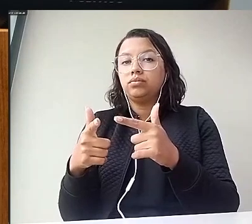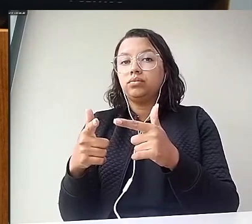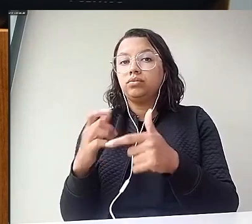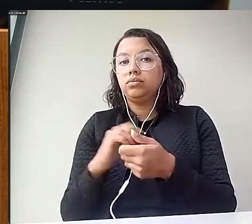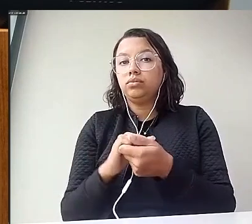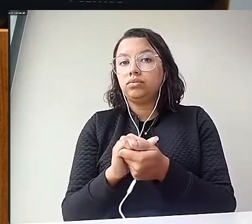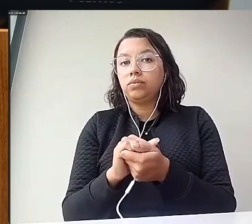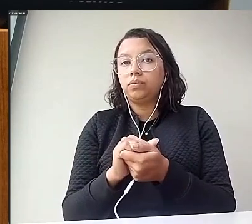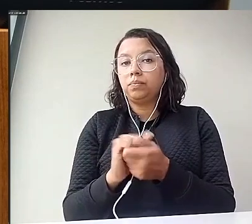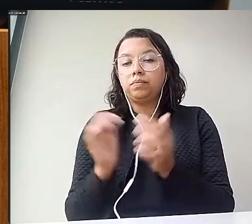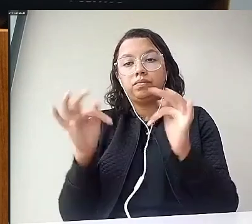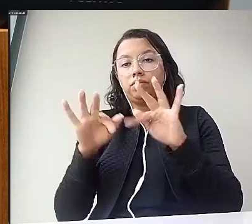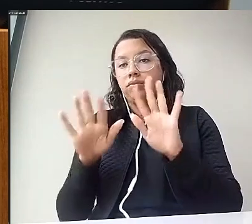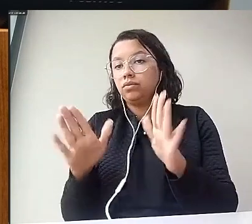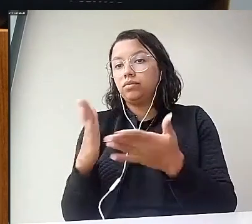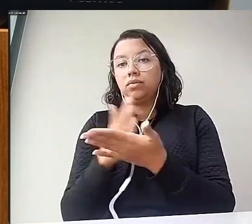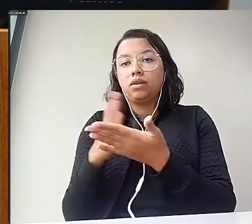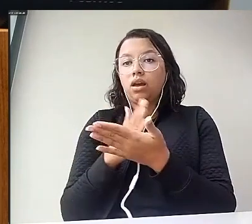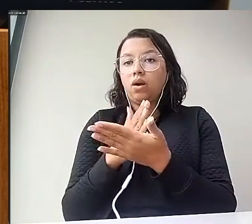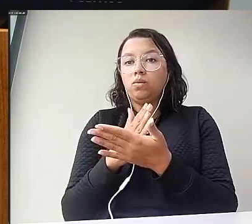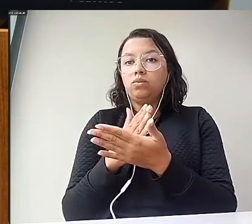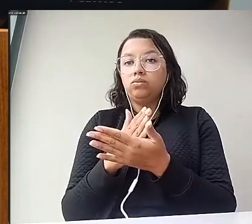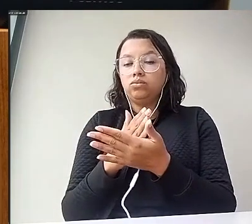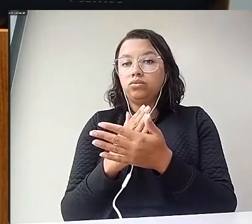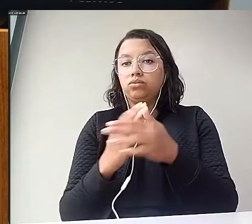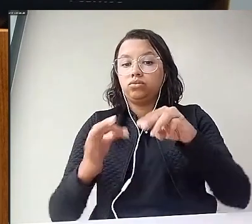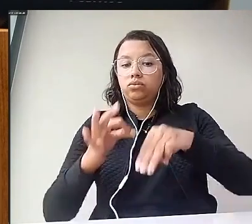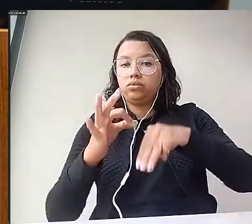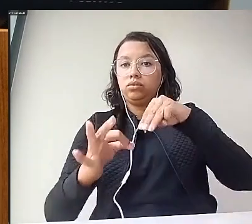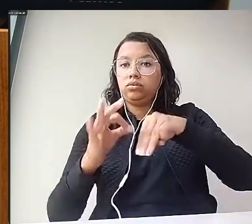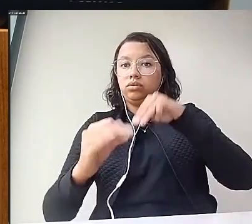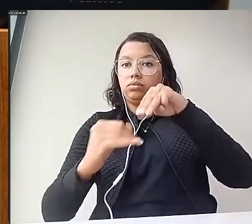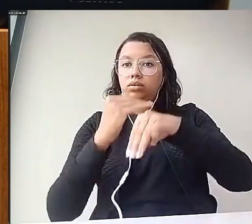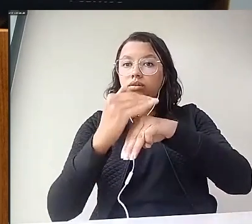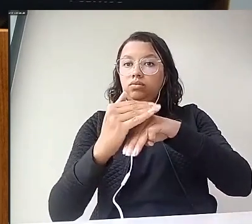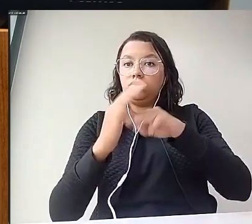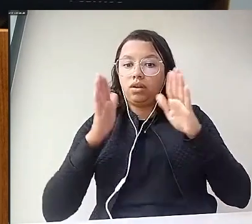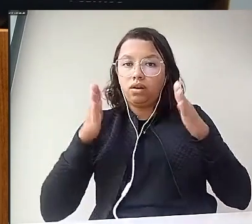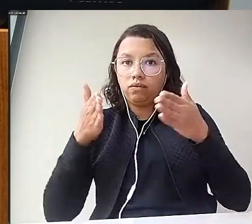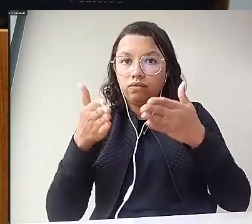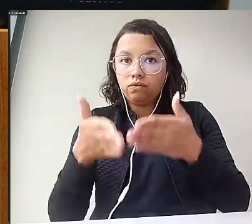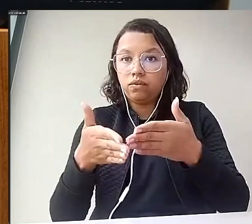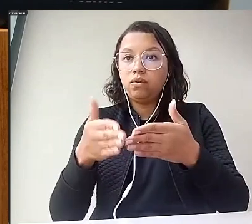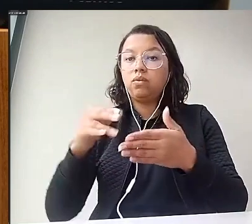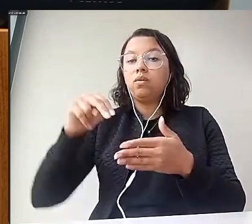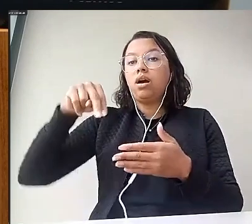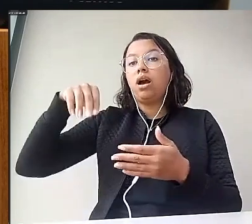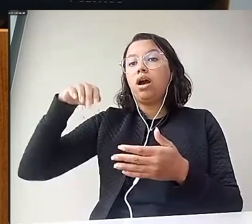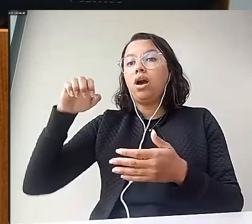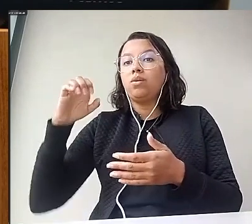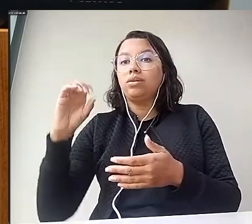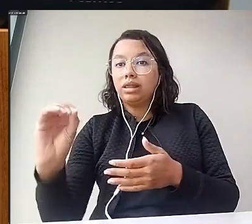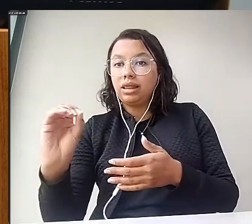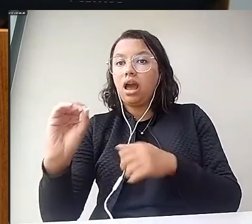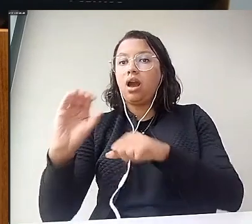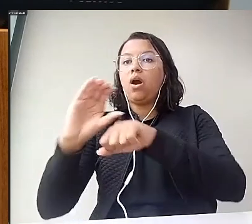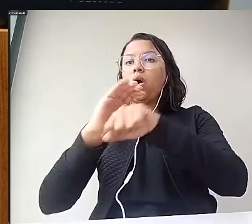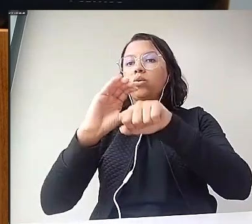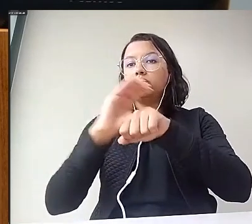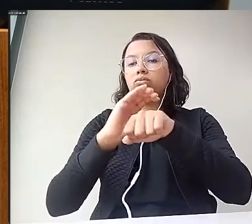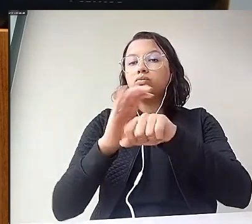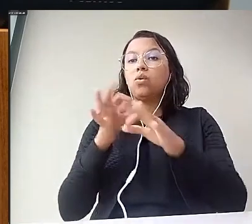que, enfim, alguns até ministros do Supremo Tribunal se dedicam, que é o neoconstitucionalismo, não é? É um